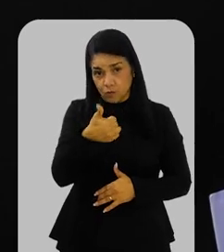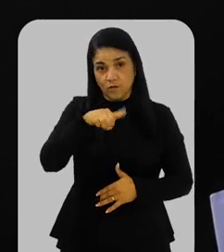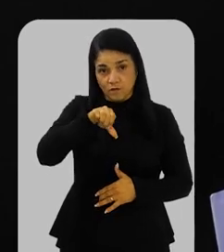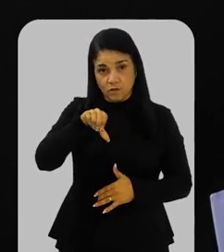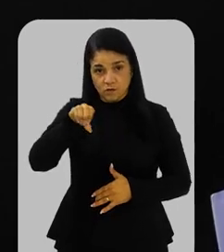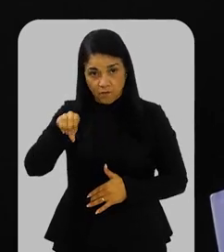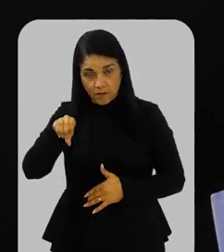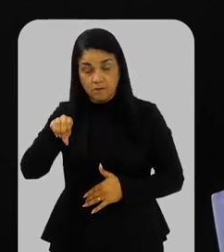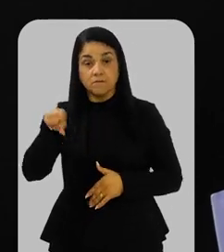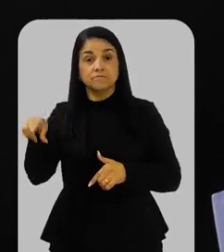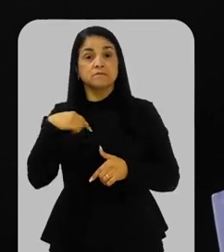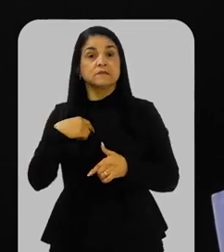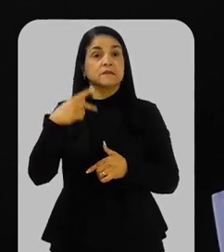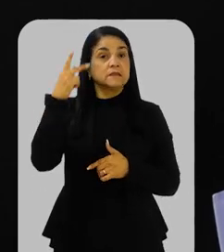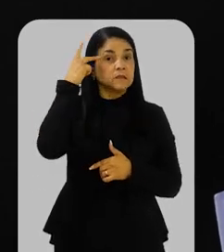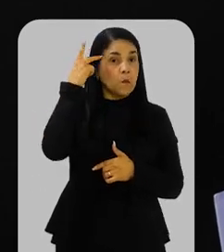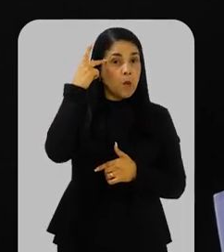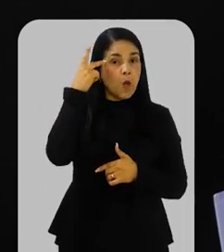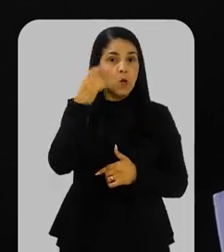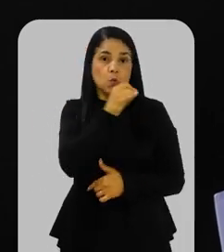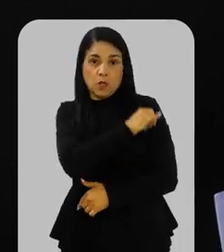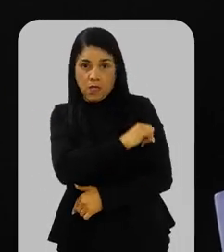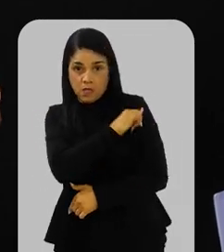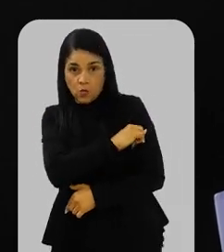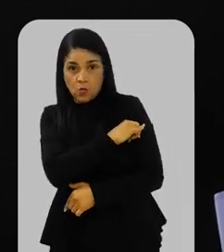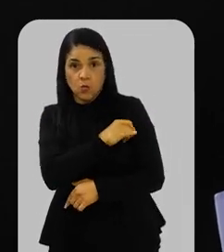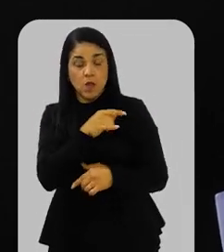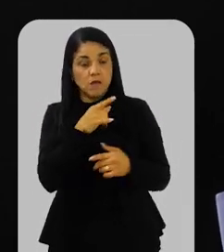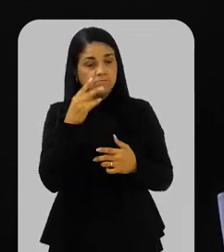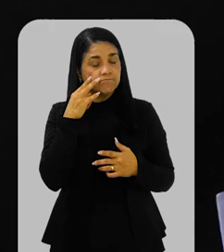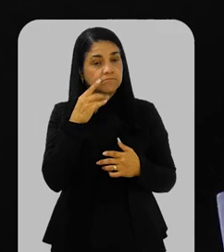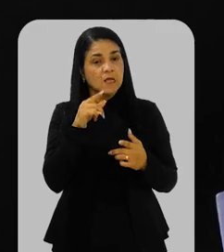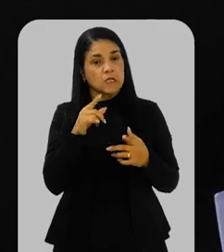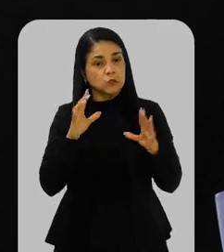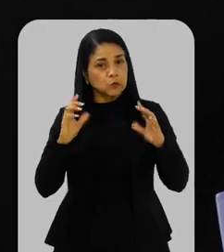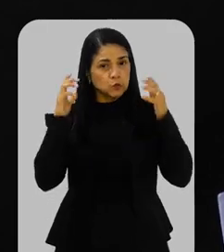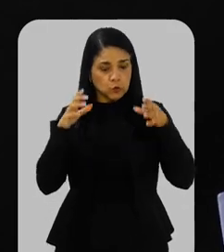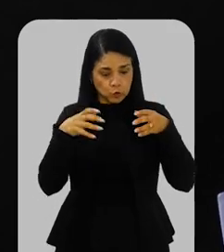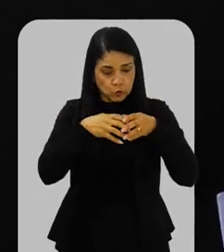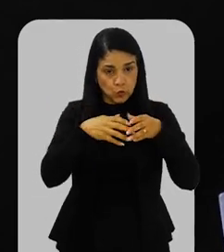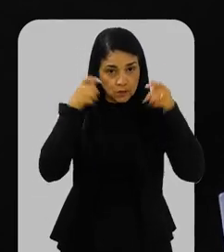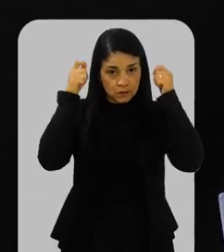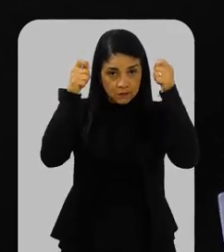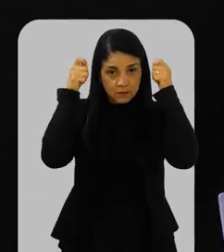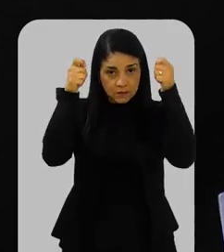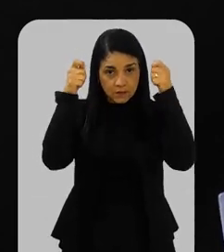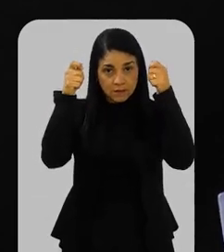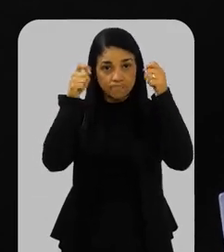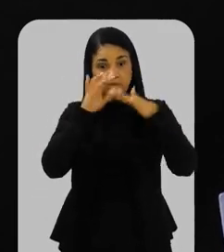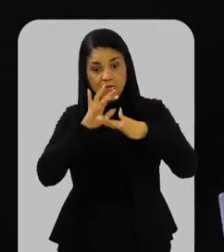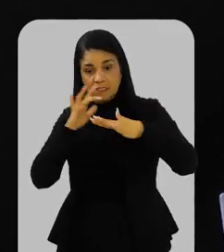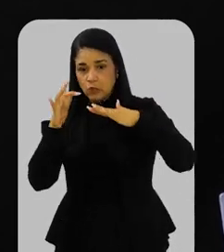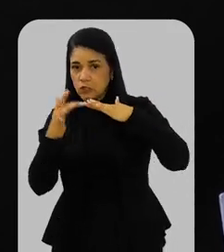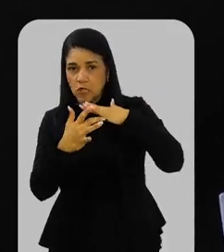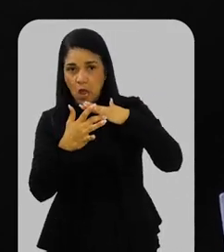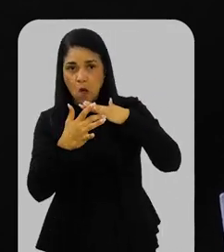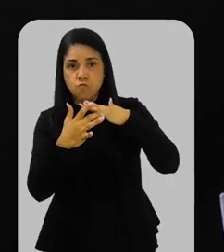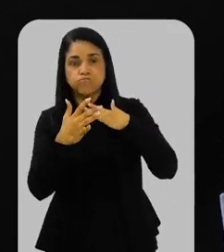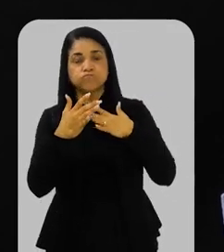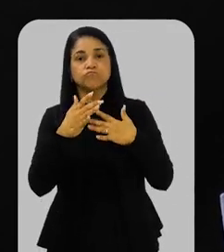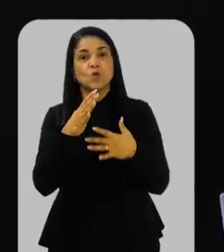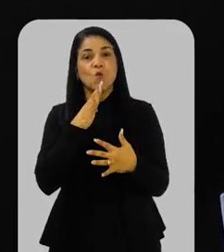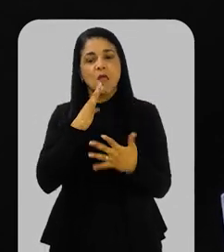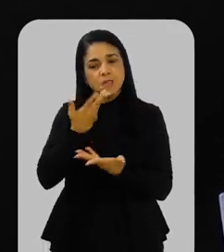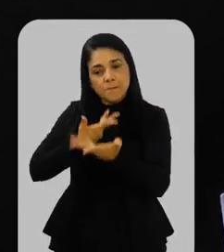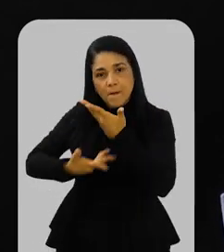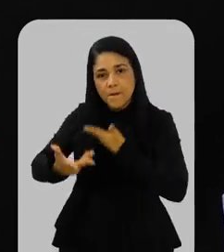E hoje, atualmente, a gente tem aí as torcidas, que eram, o pessoal não se conhecia, né, mas com as redes sociais, o pessoal consegue fazer esse intercâmbio, né,